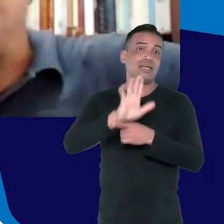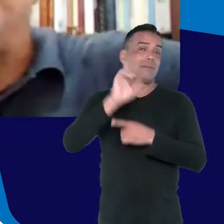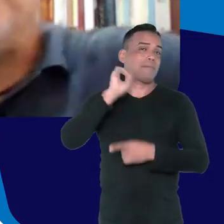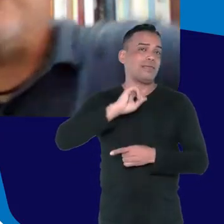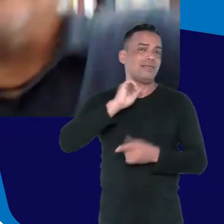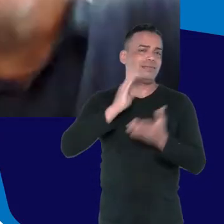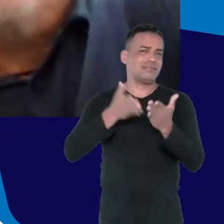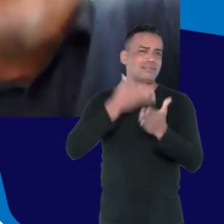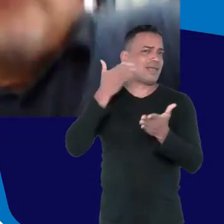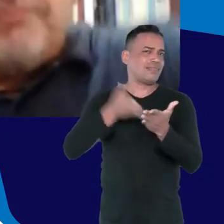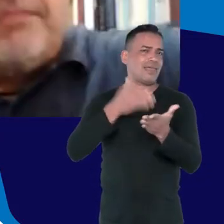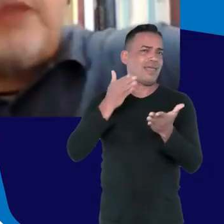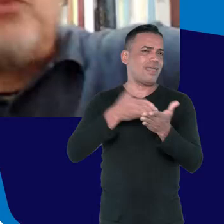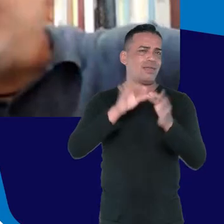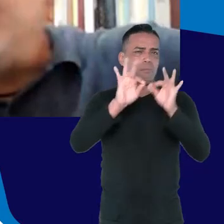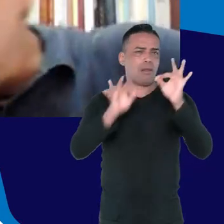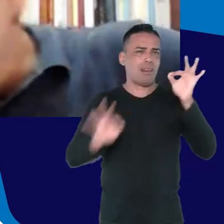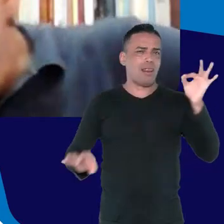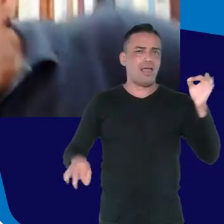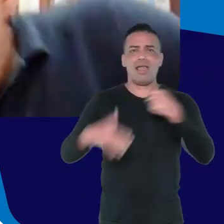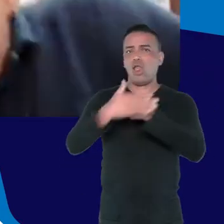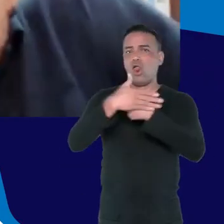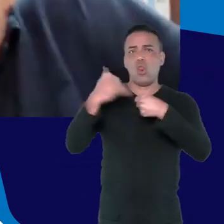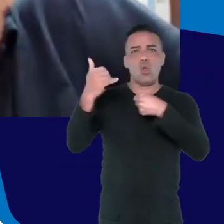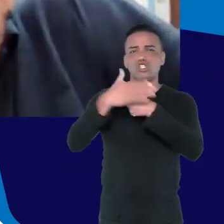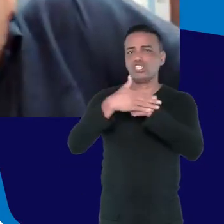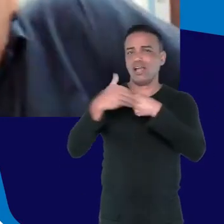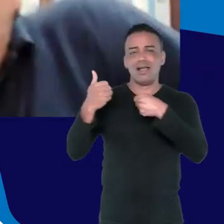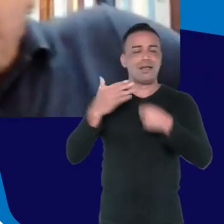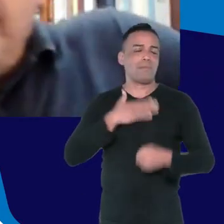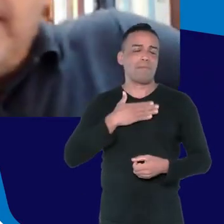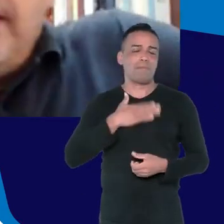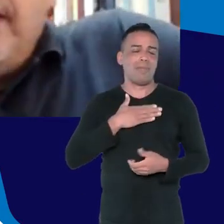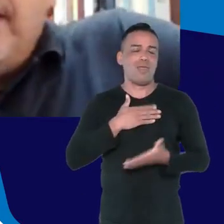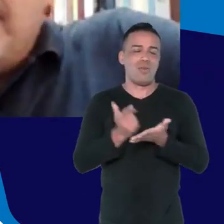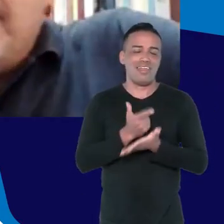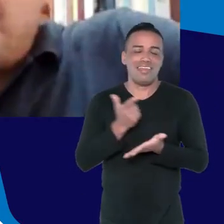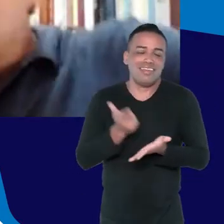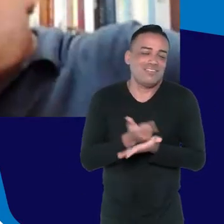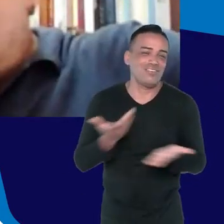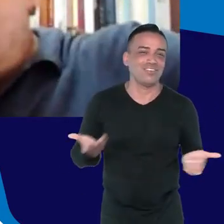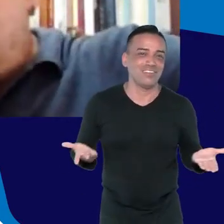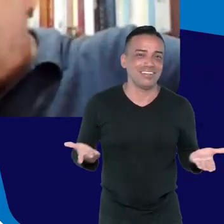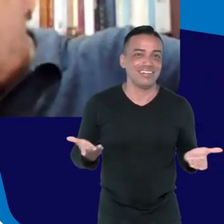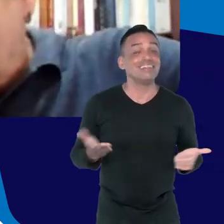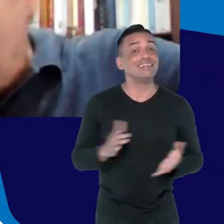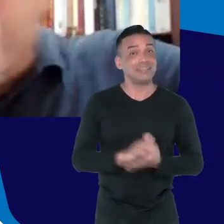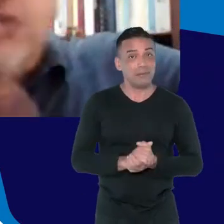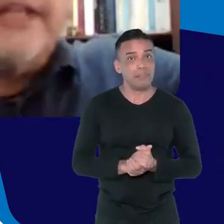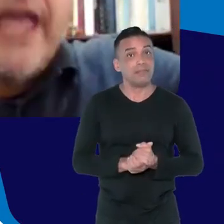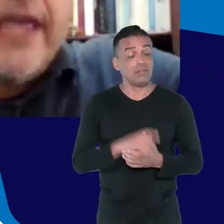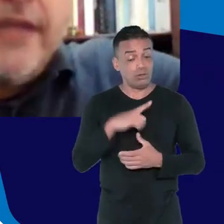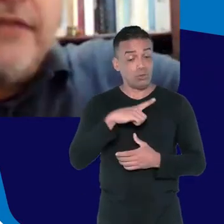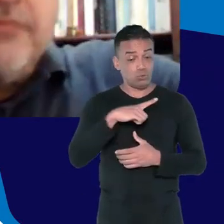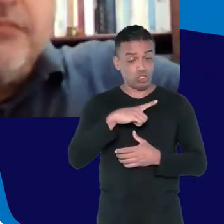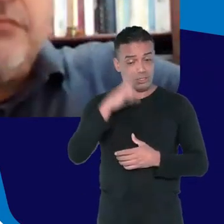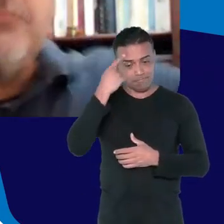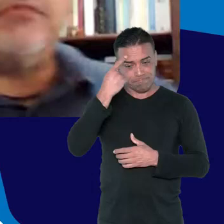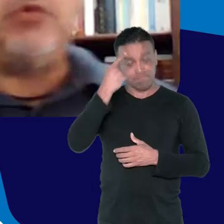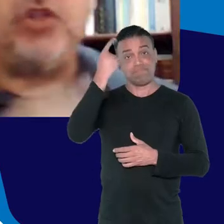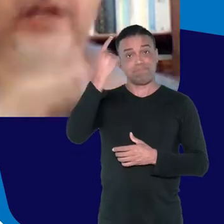no Pensar, elogiando o livro. E essa questão foi a seguinte, eu tinha